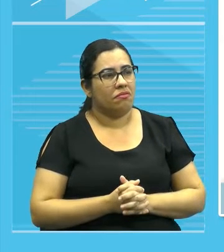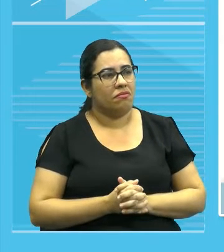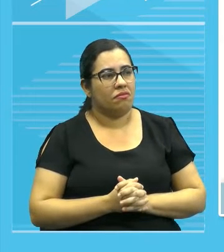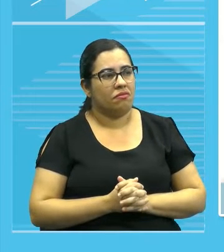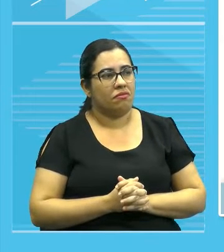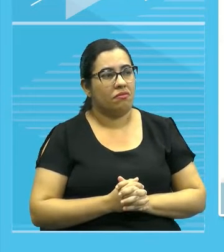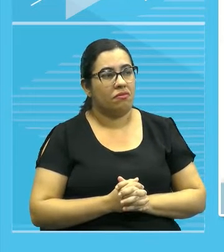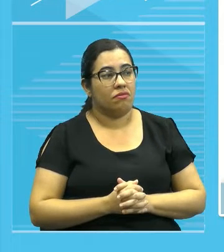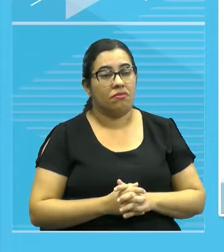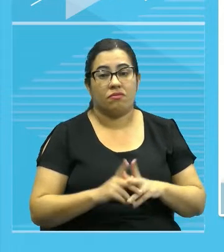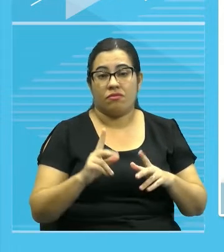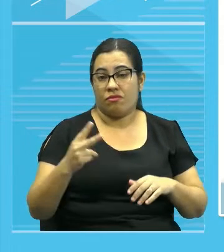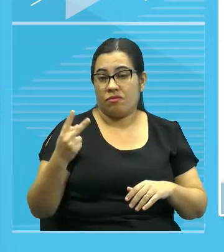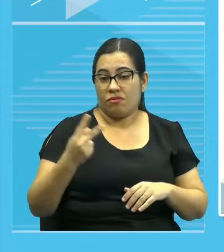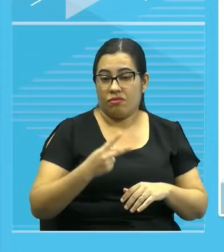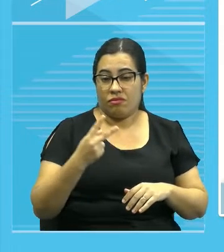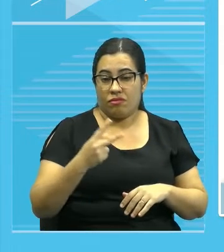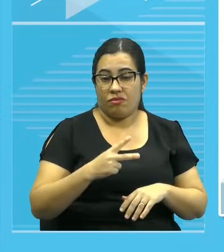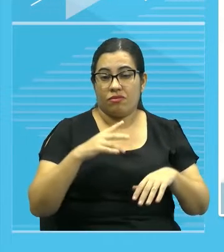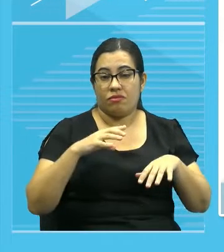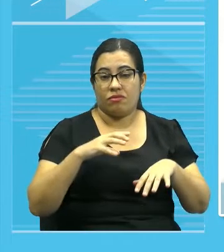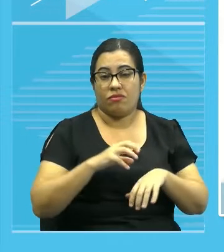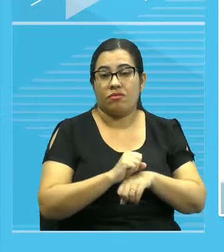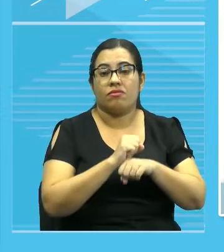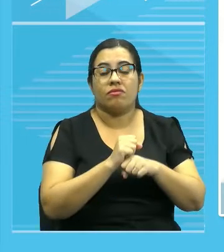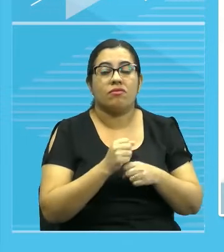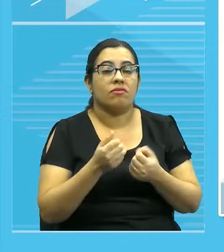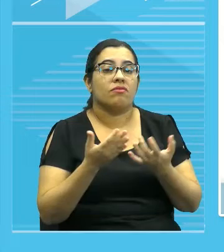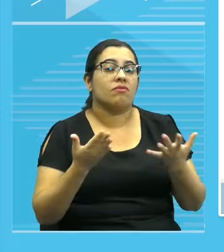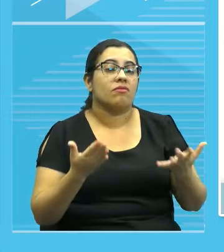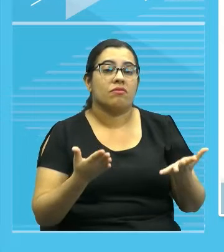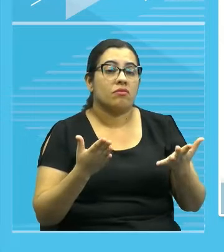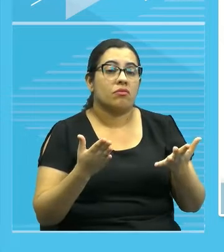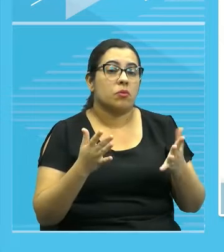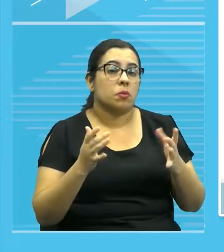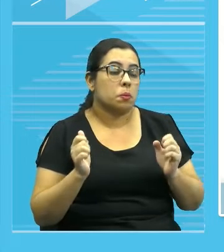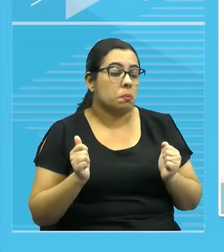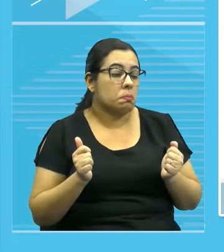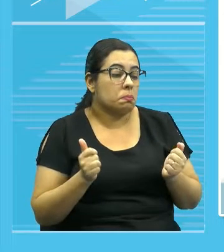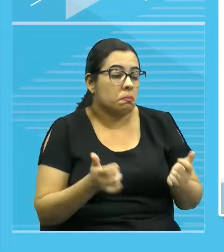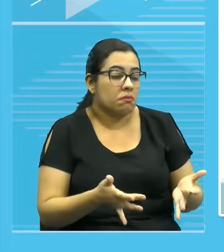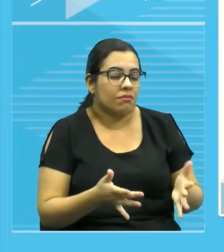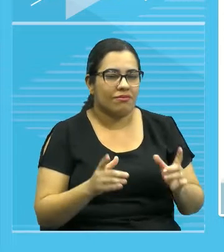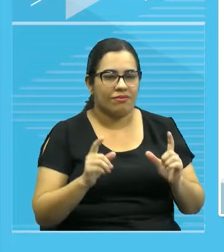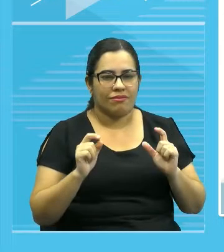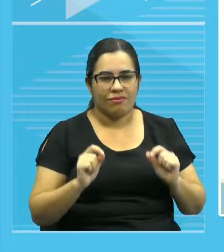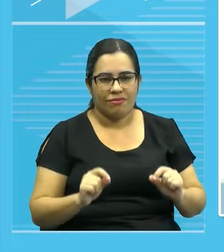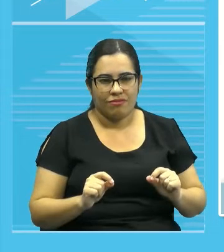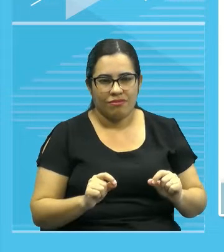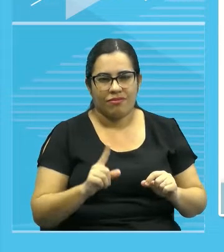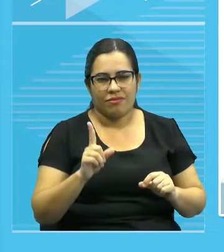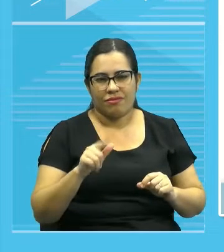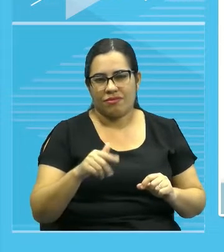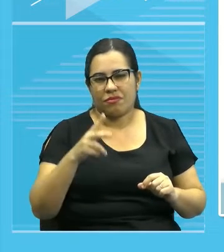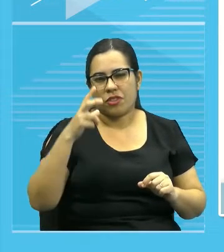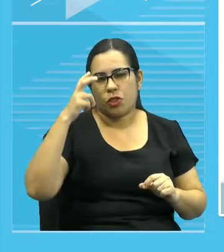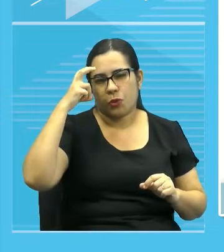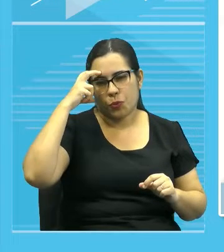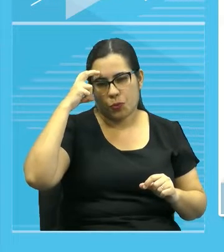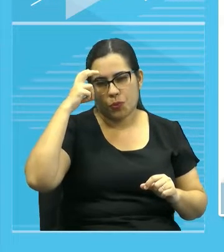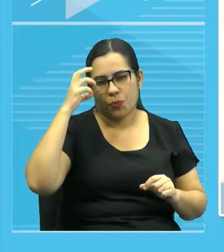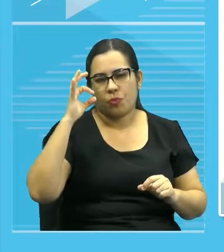aí nessa segunda conquista que restou o que é que sobrou a cultura